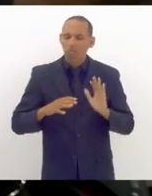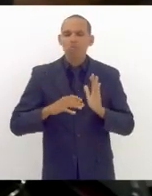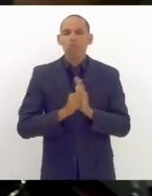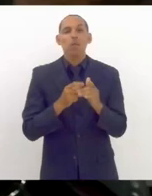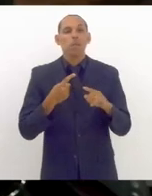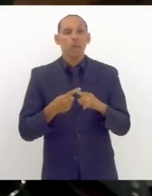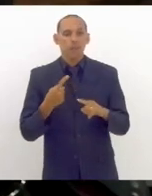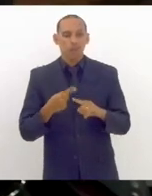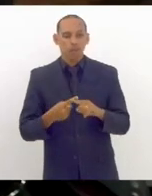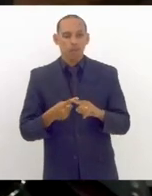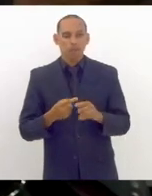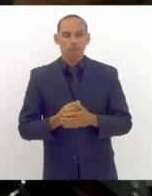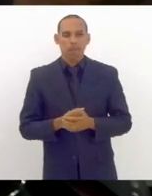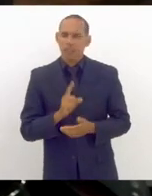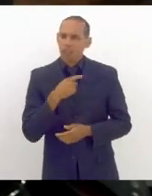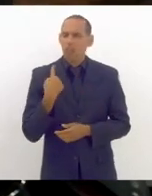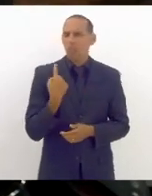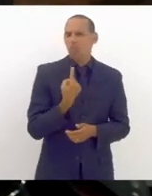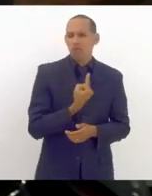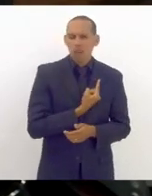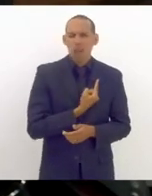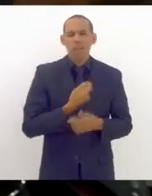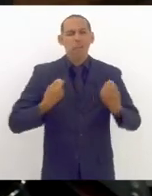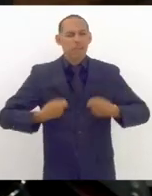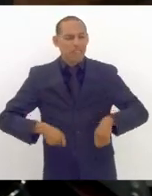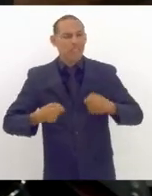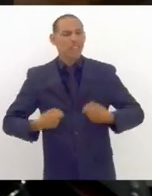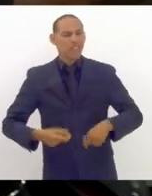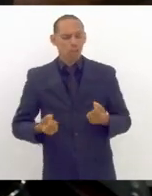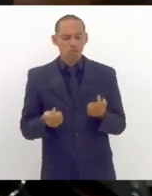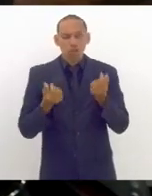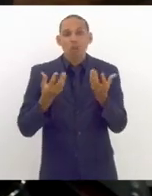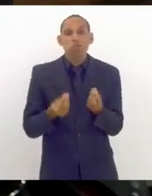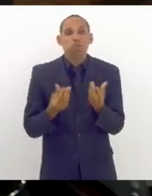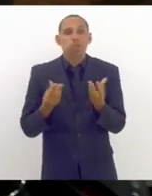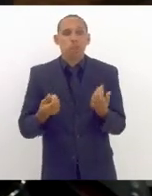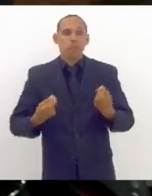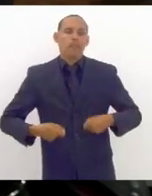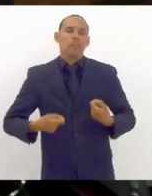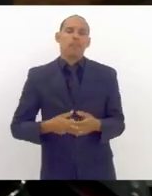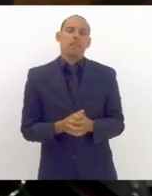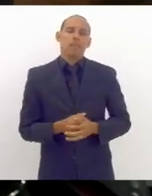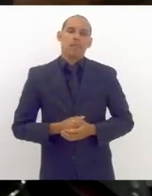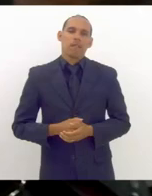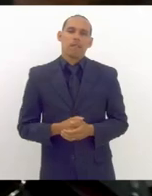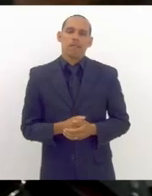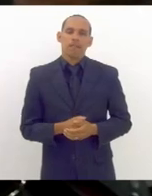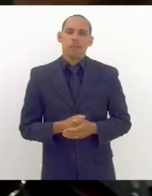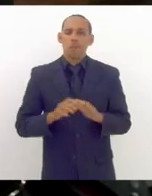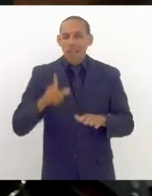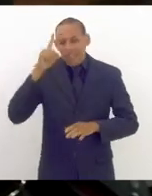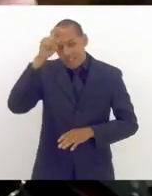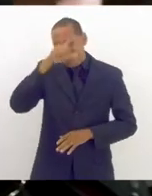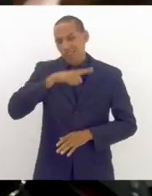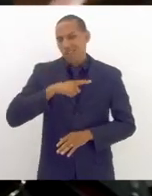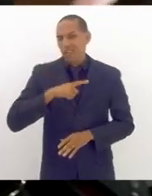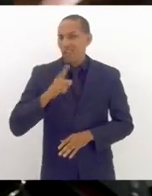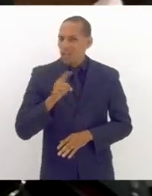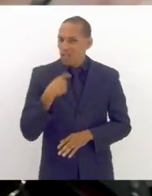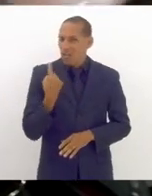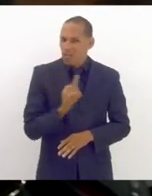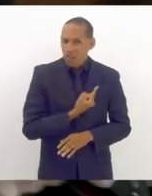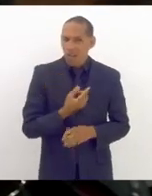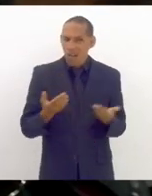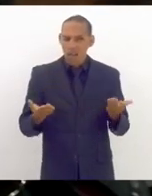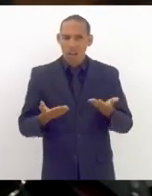porque para a gente que tá com tanta necessidade de recurso né com tanta dificuldade a gente não pode deixar